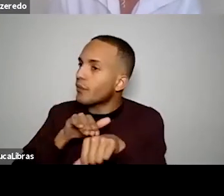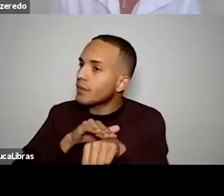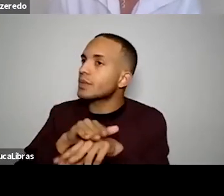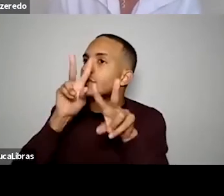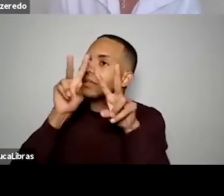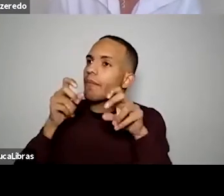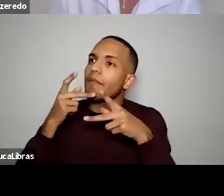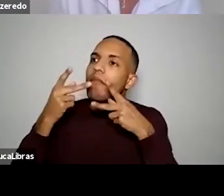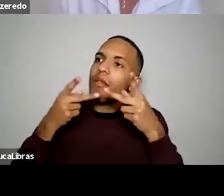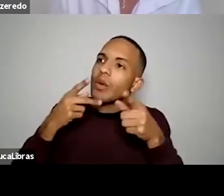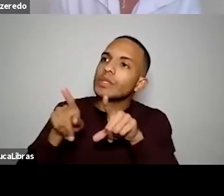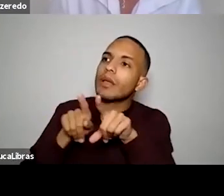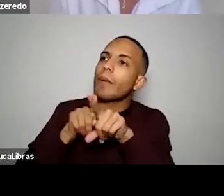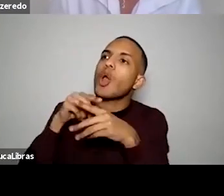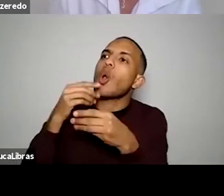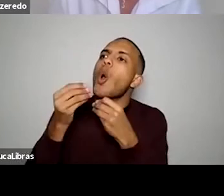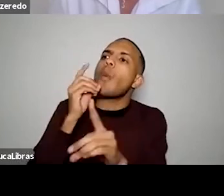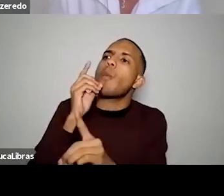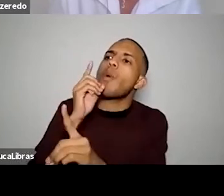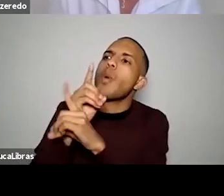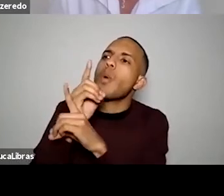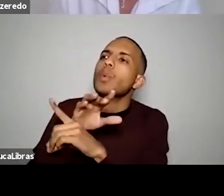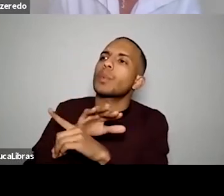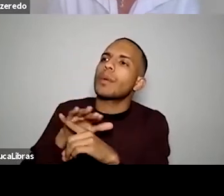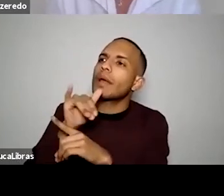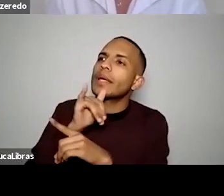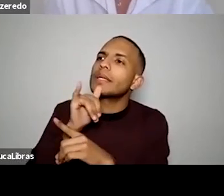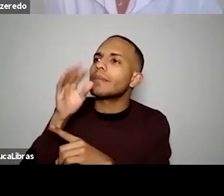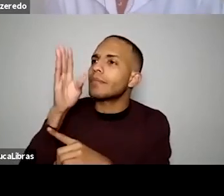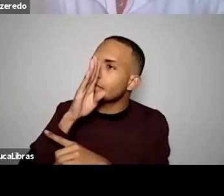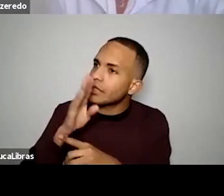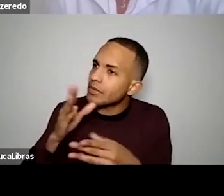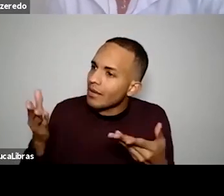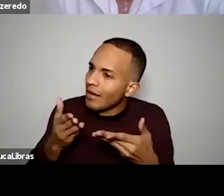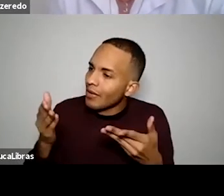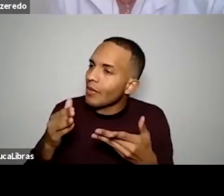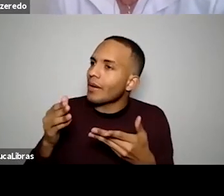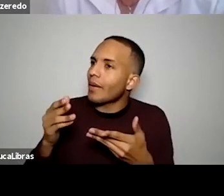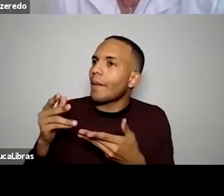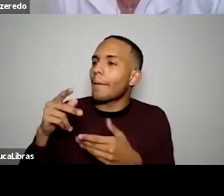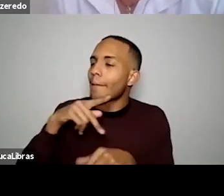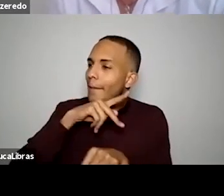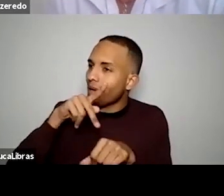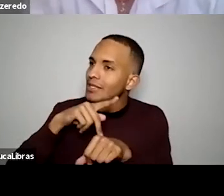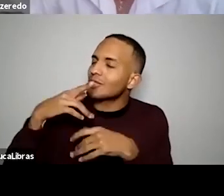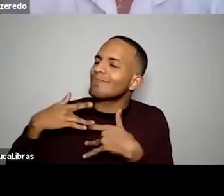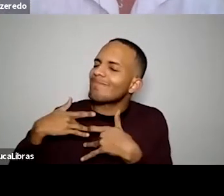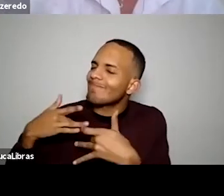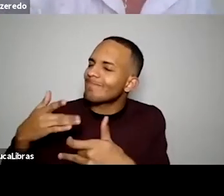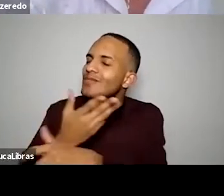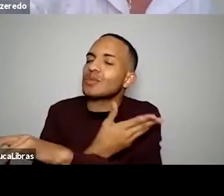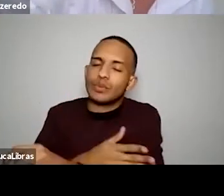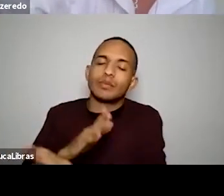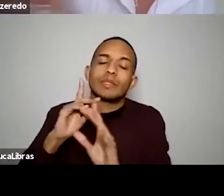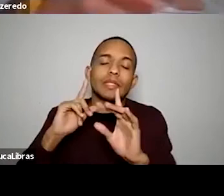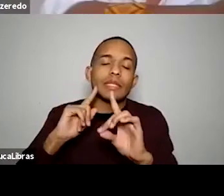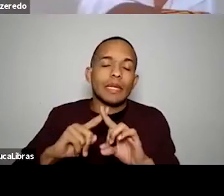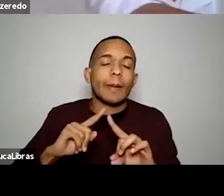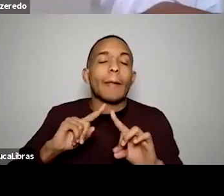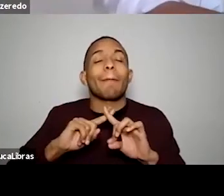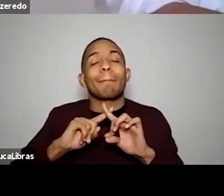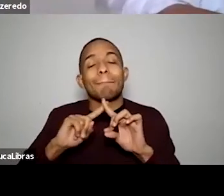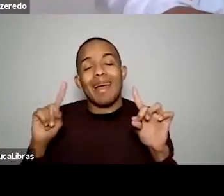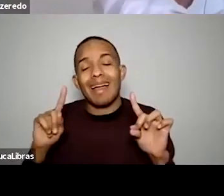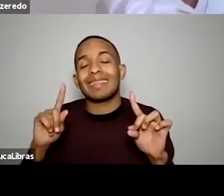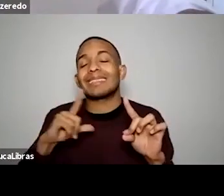trouxe um pouco também do seu incômodo da gente começar a falar que o Brasil agora é um país doador, né? E como que a gente ainda tem um caminho pela frente. Mas, ao mesmo tempo, a